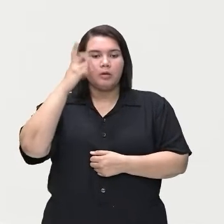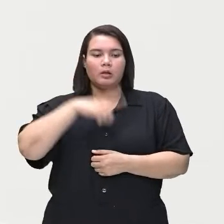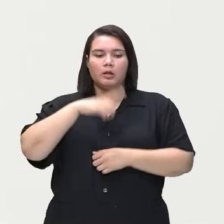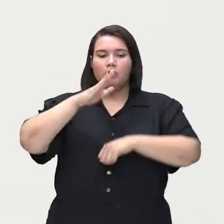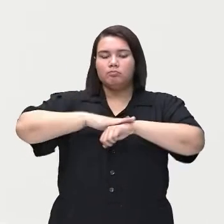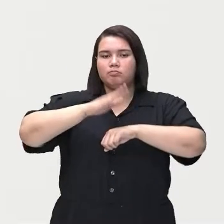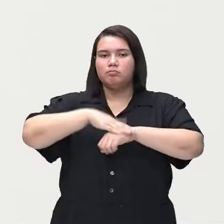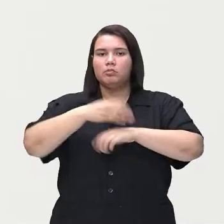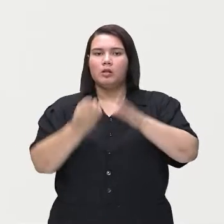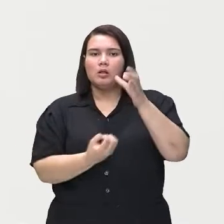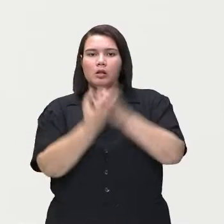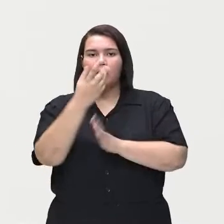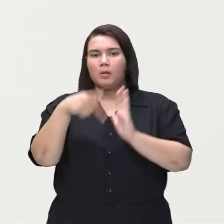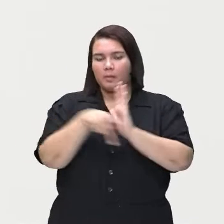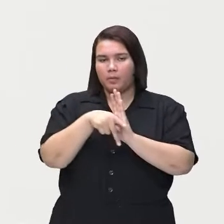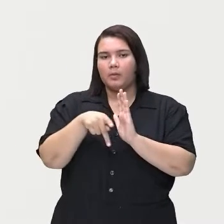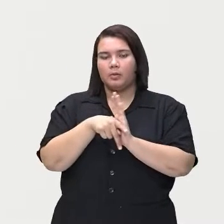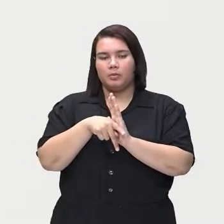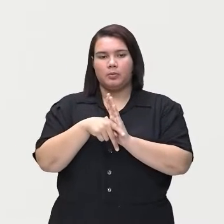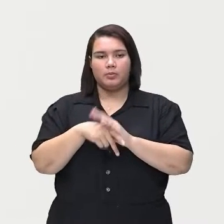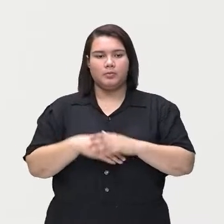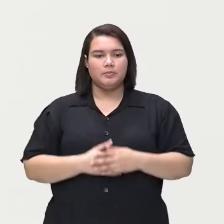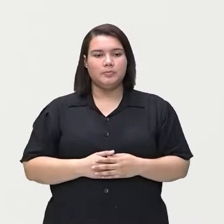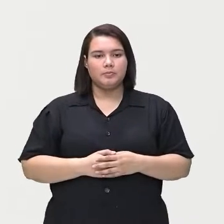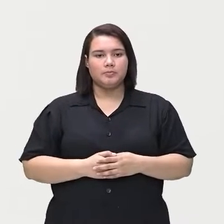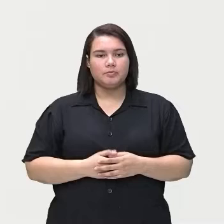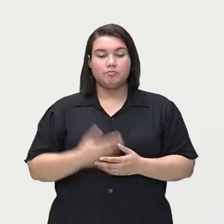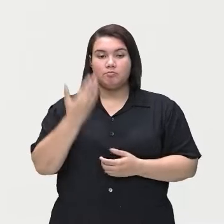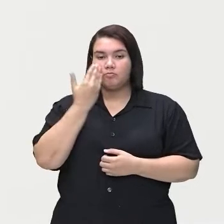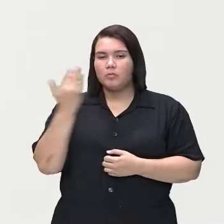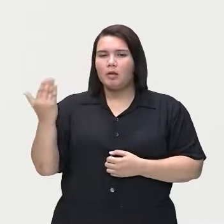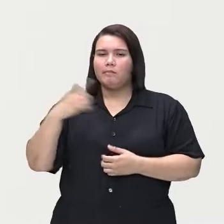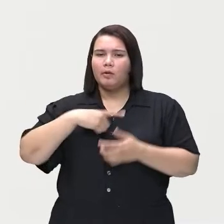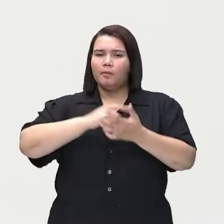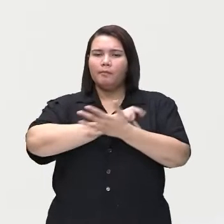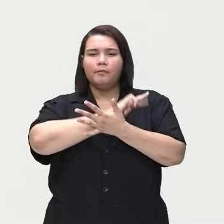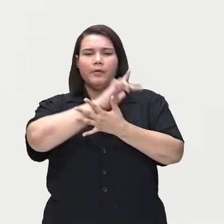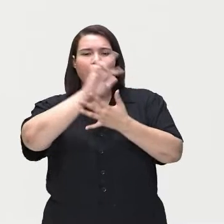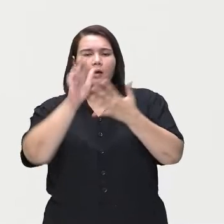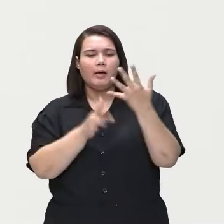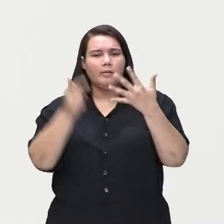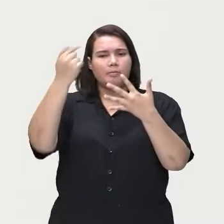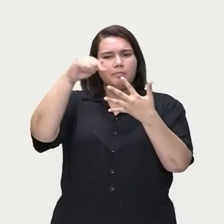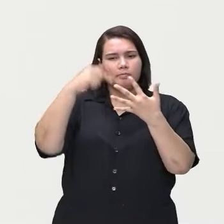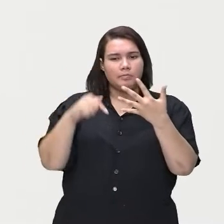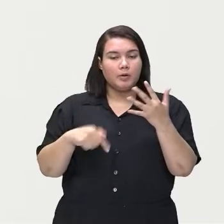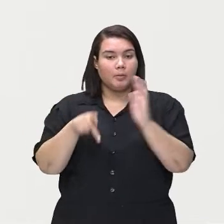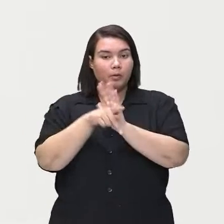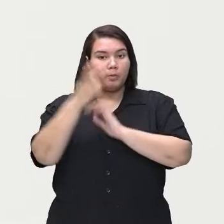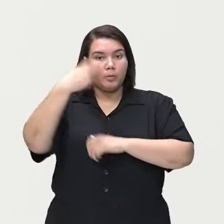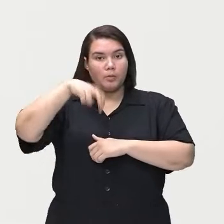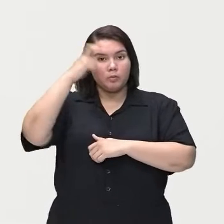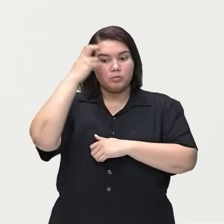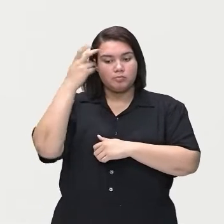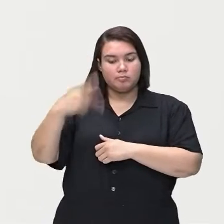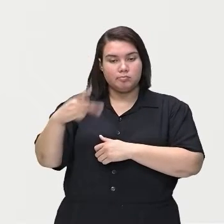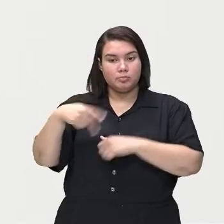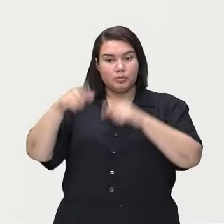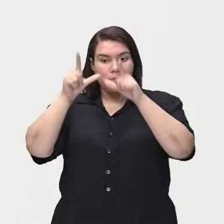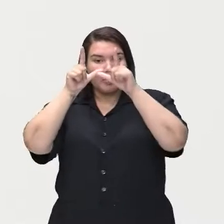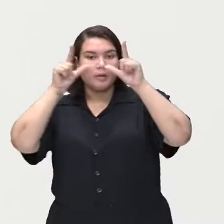chamamos de grego-romana. Olha só, e aí entre os vários elementos da cultura dos gregos, os